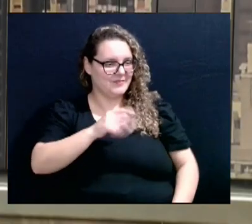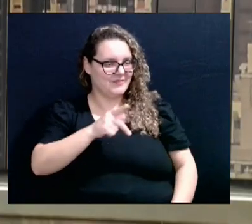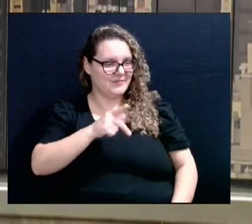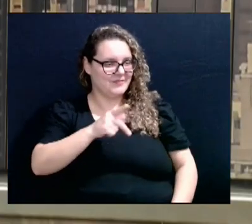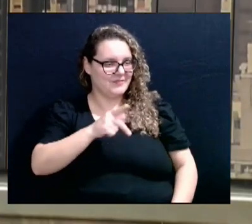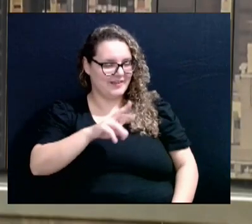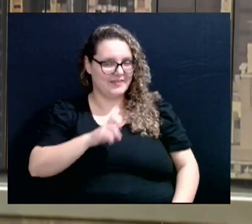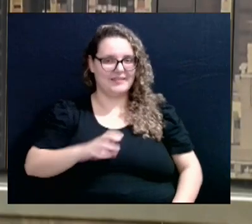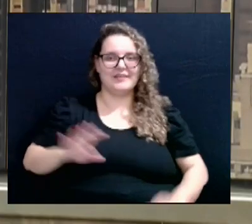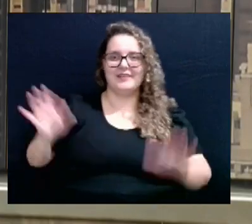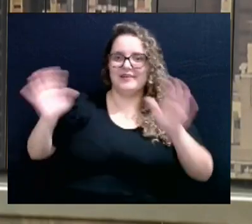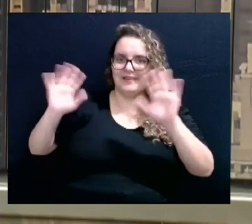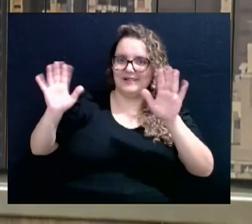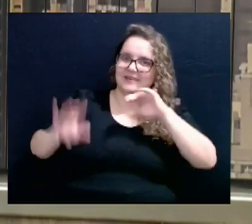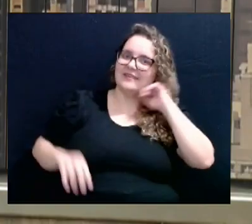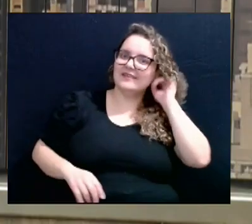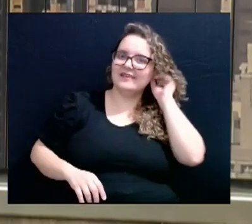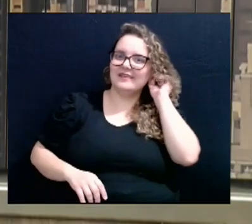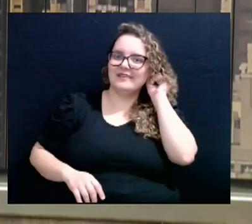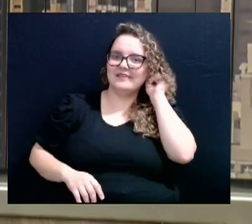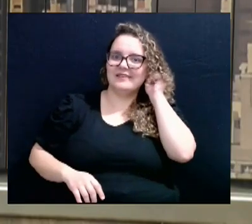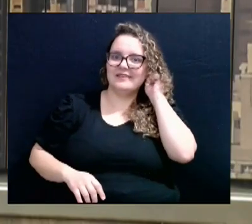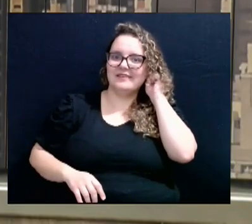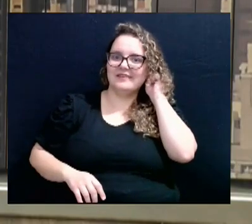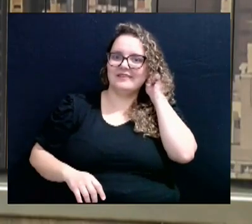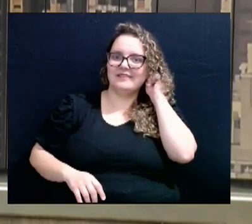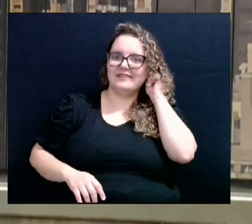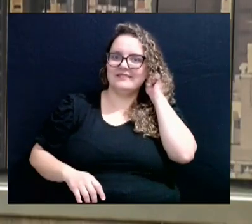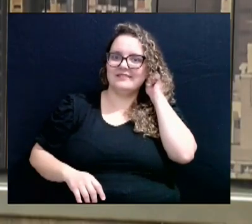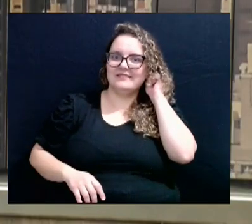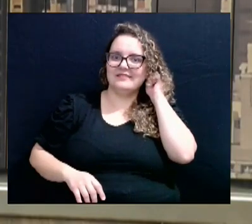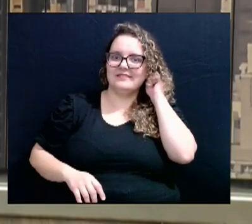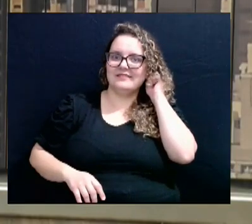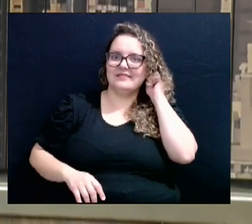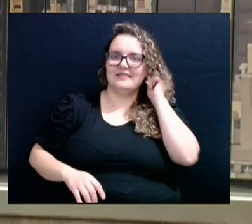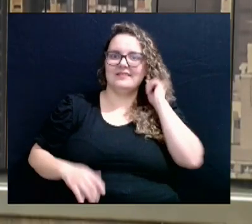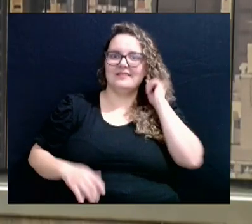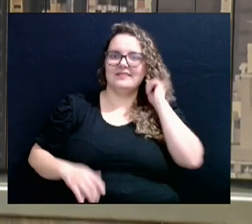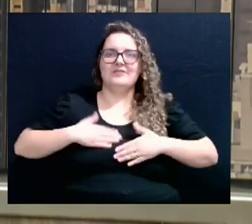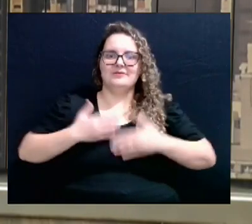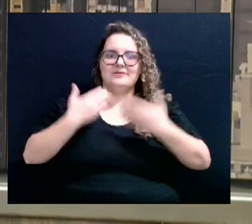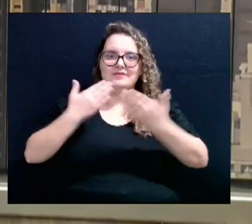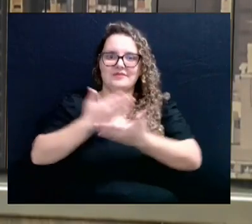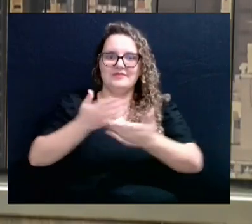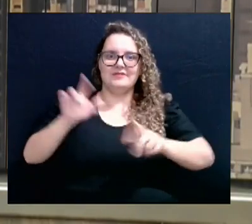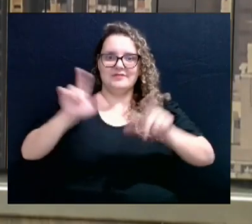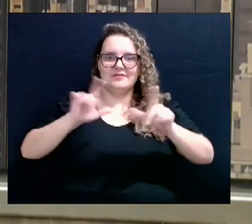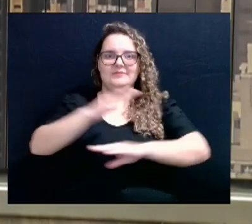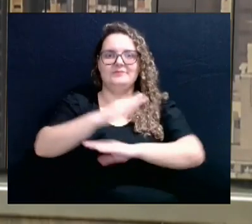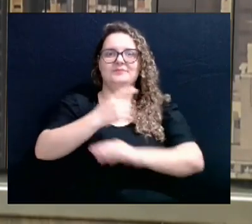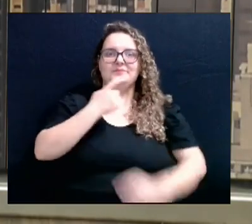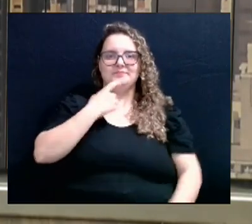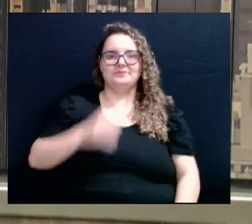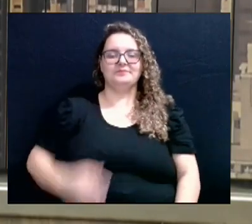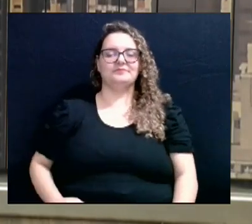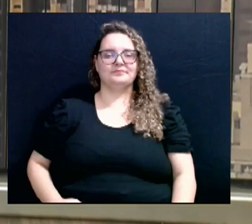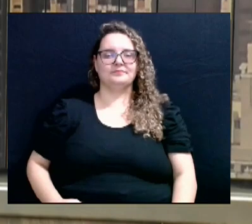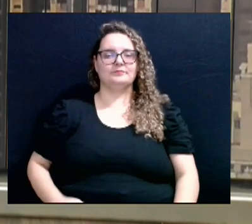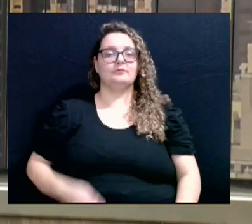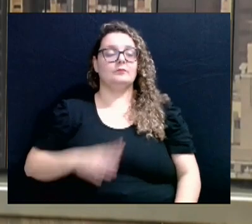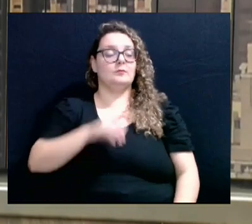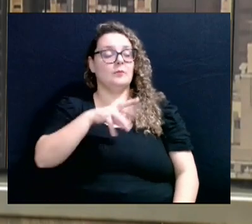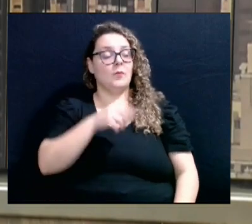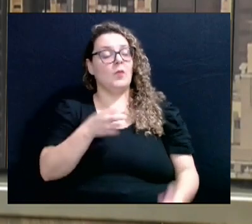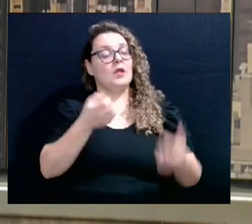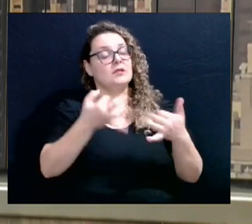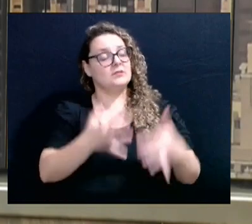Olá, eu agradeço o convite, é sempre uma satisfação conversar com você da TV Câmara. Bruno, então explica pra gente, pra quem está